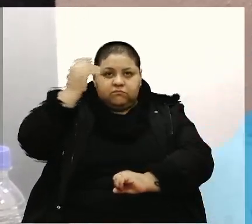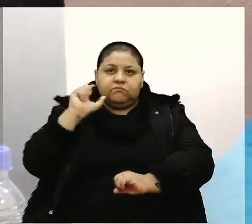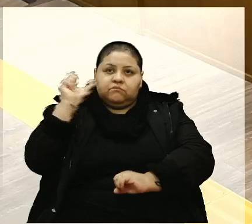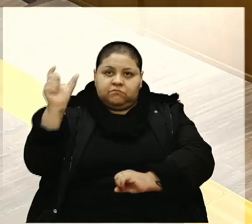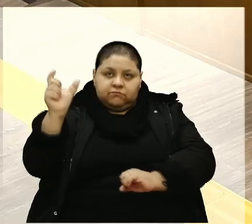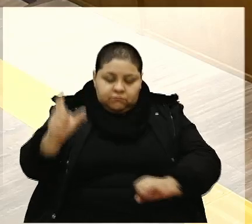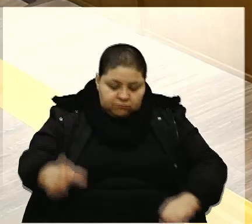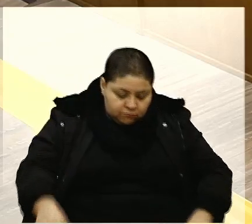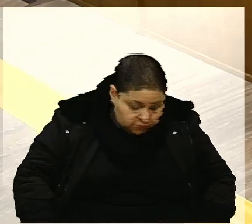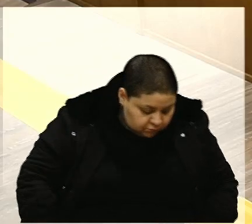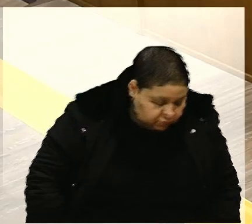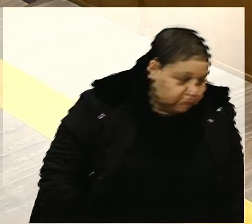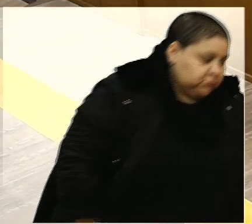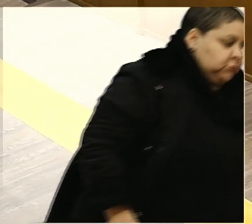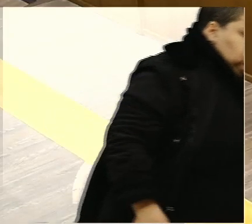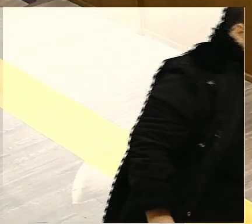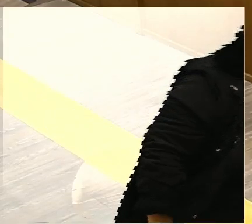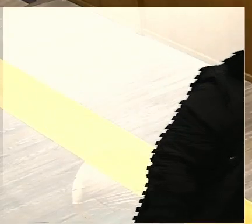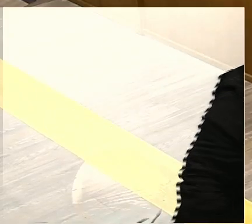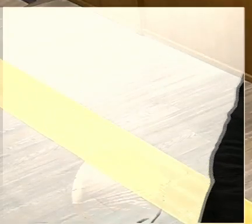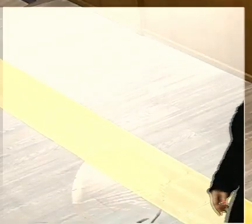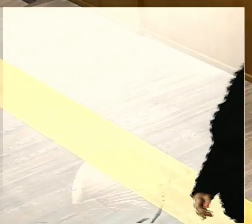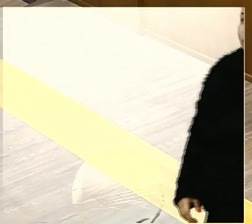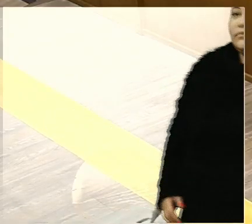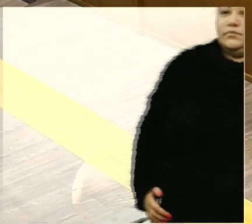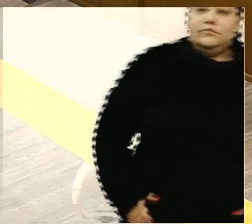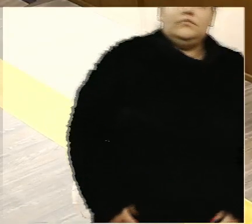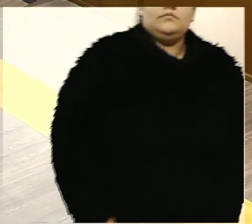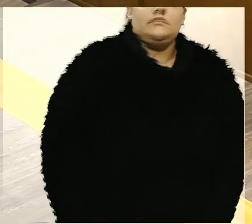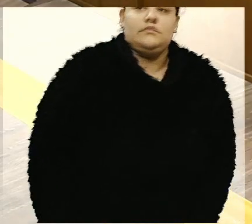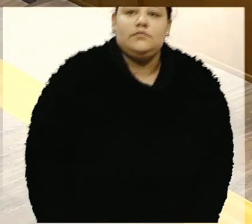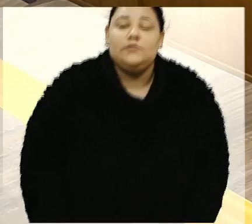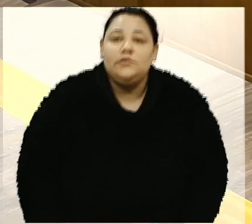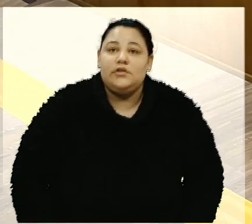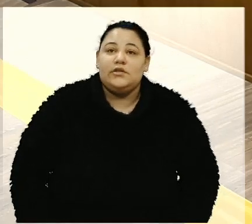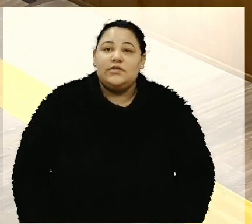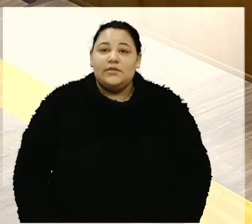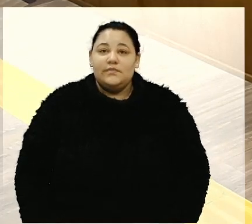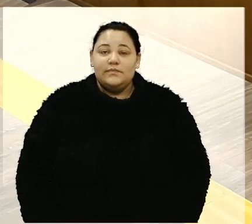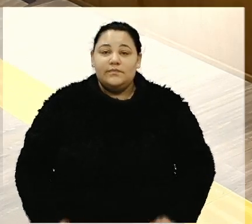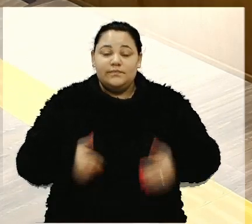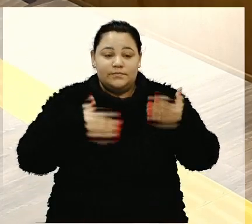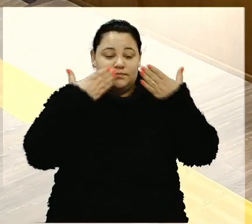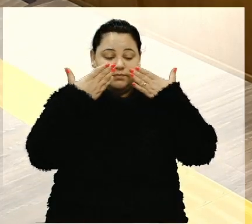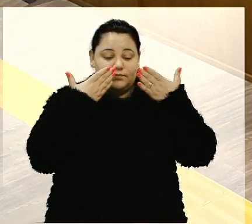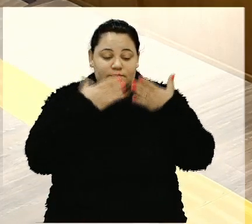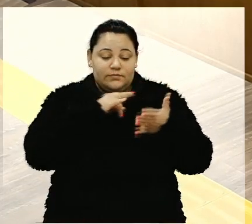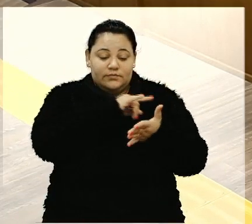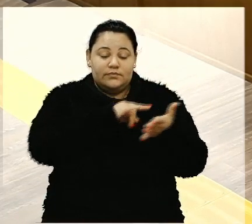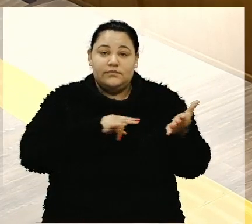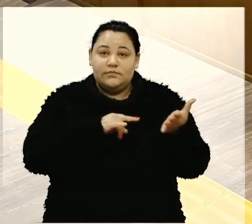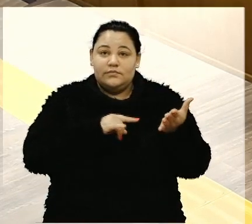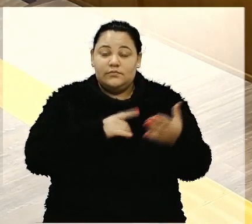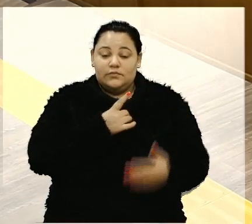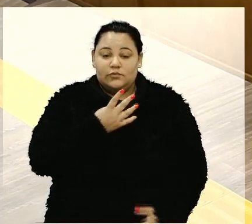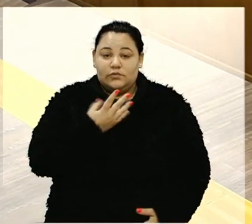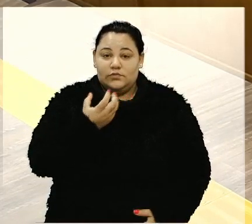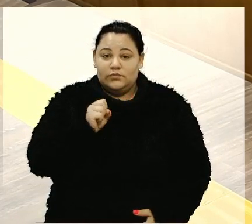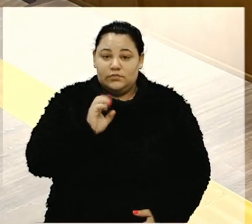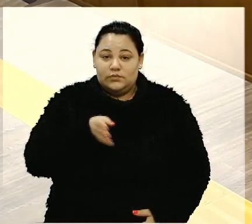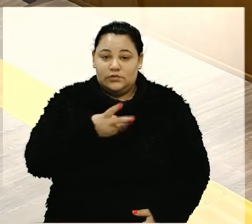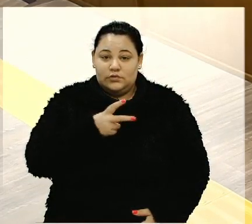palavra. Pois não, senhora presidente, recebe esta Comissão de Desenvolvimento Urbano, Transporte e Habitação para análise o projeto de lei número 148/2024,